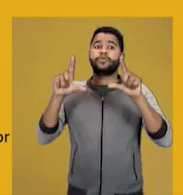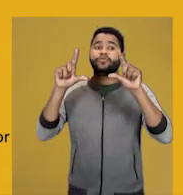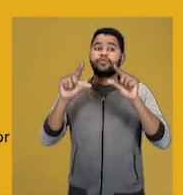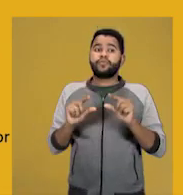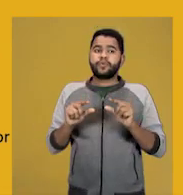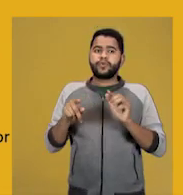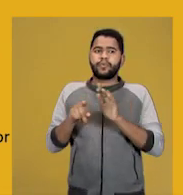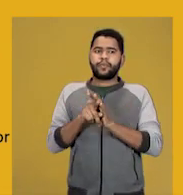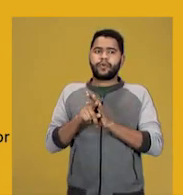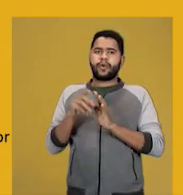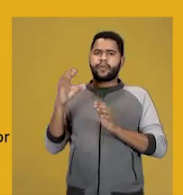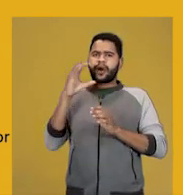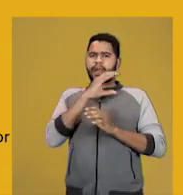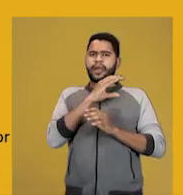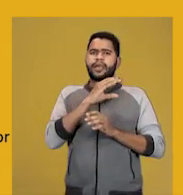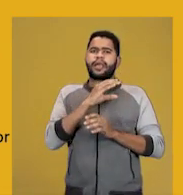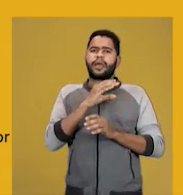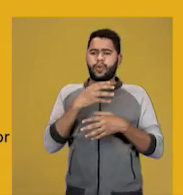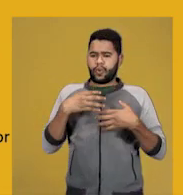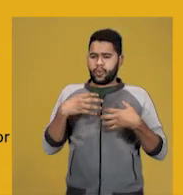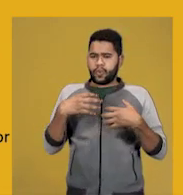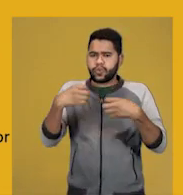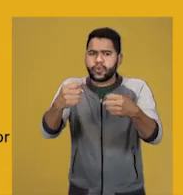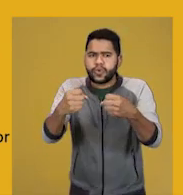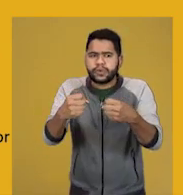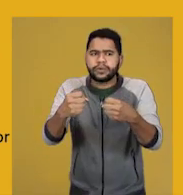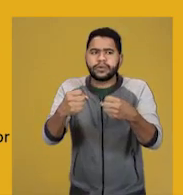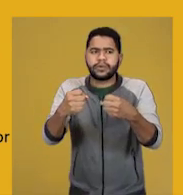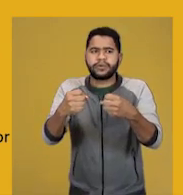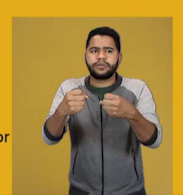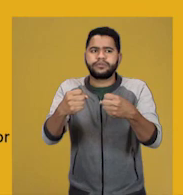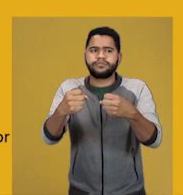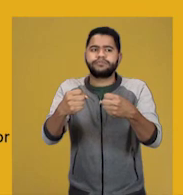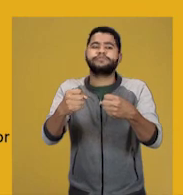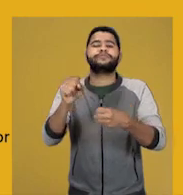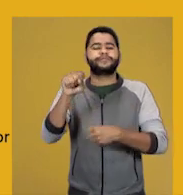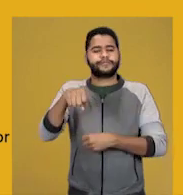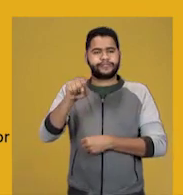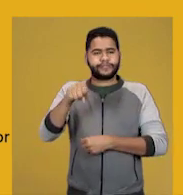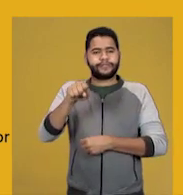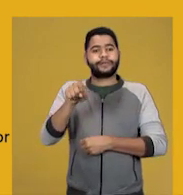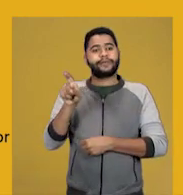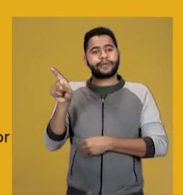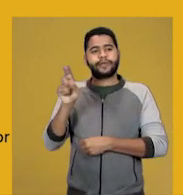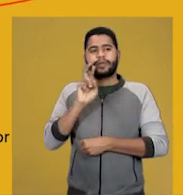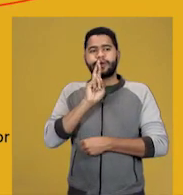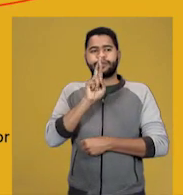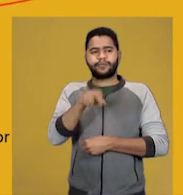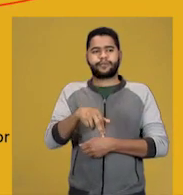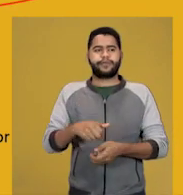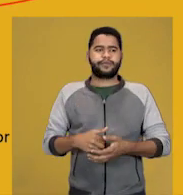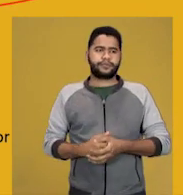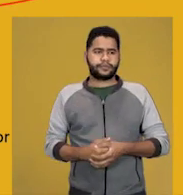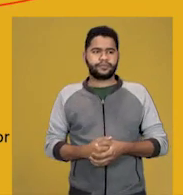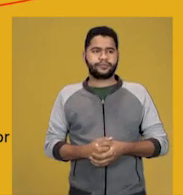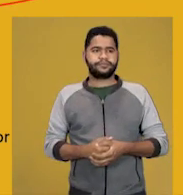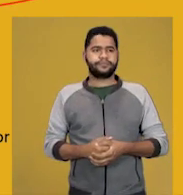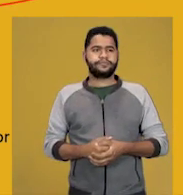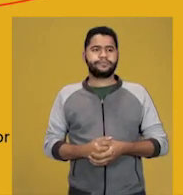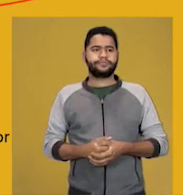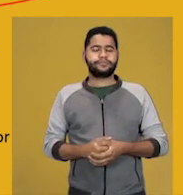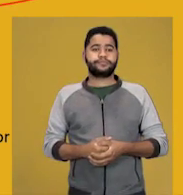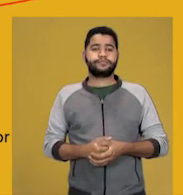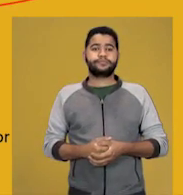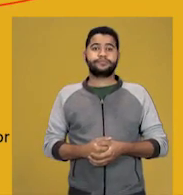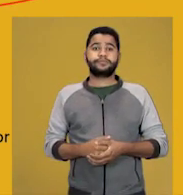taxa de transferência do calor do corpo humano para o meio? Sim, essa é a nossa resposta. Lendo